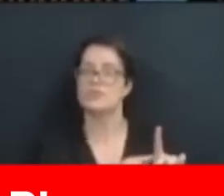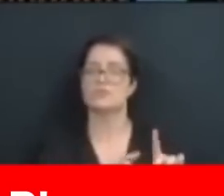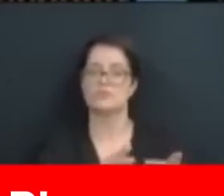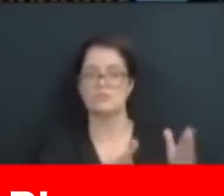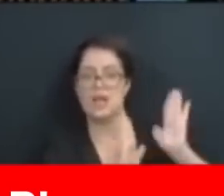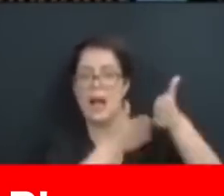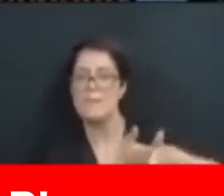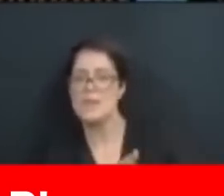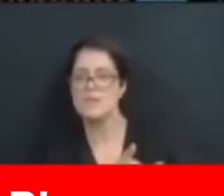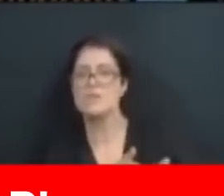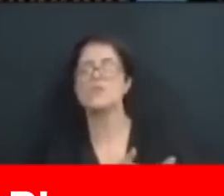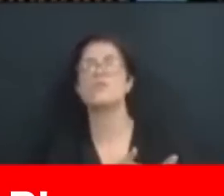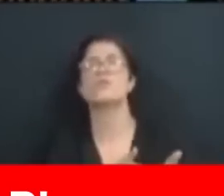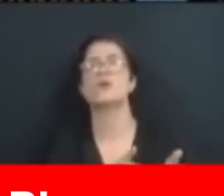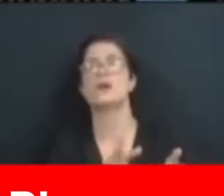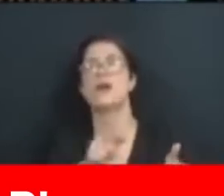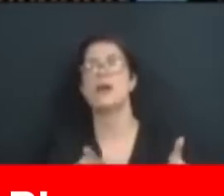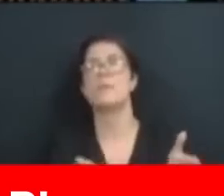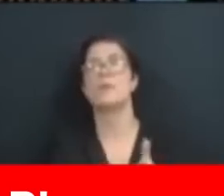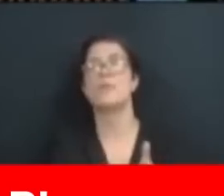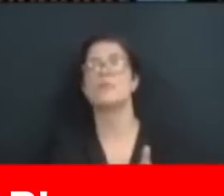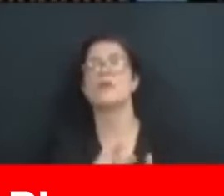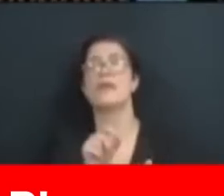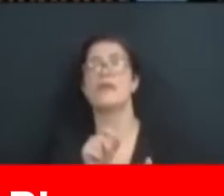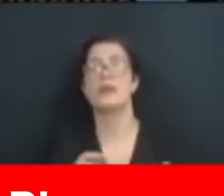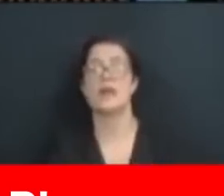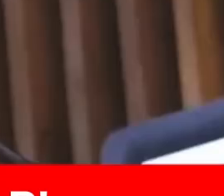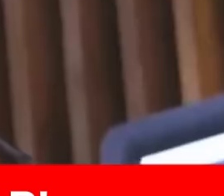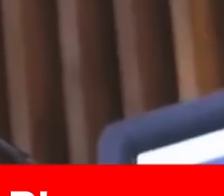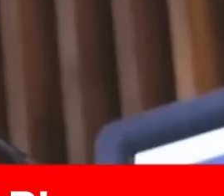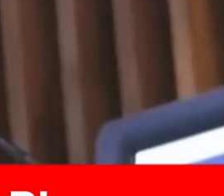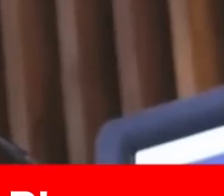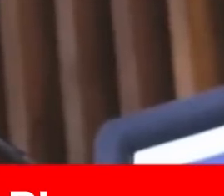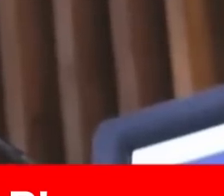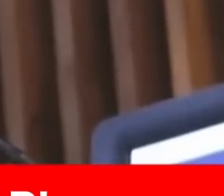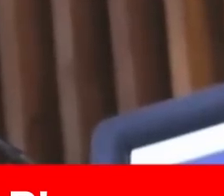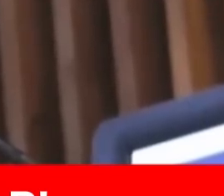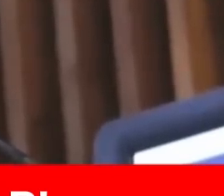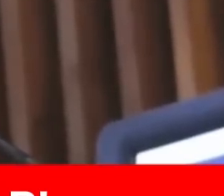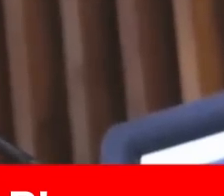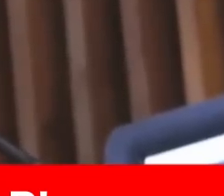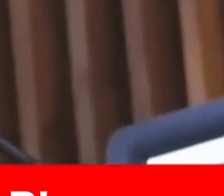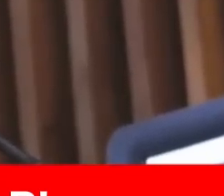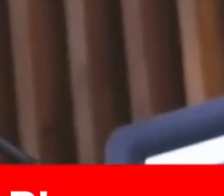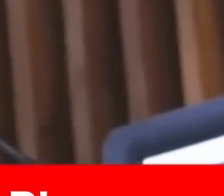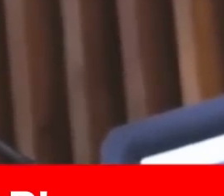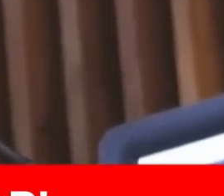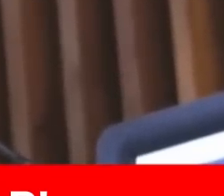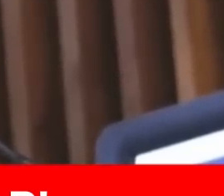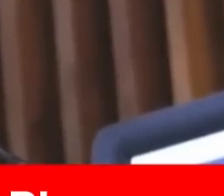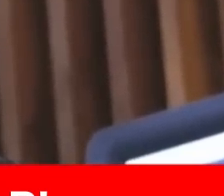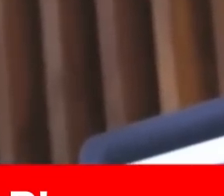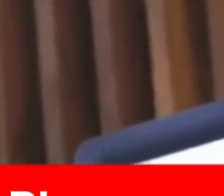e praticado pelo rato, pelo abjeto governador,